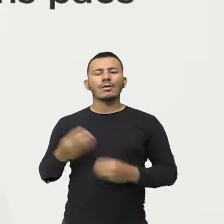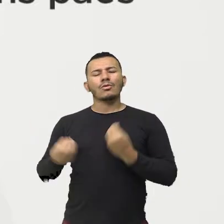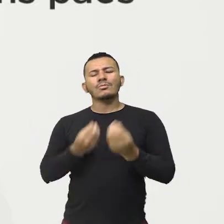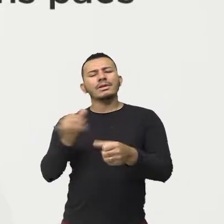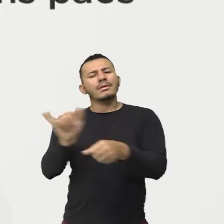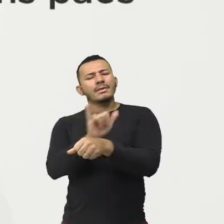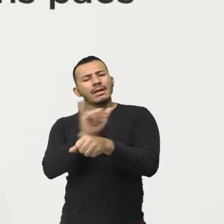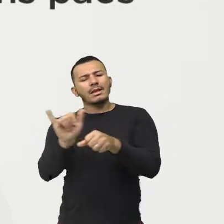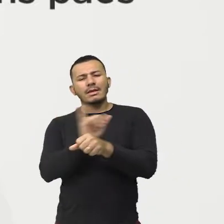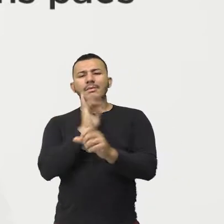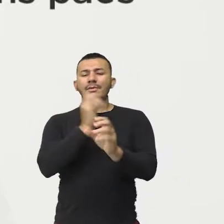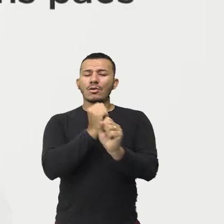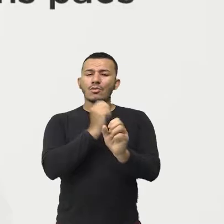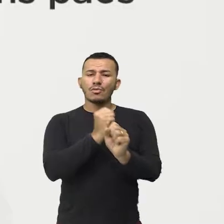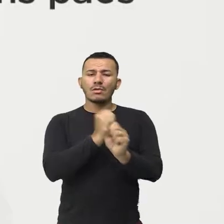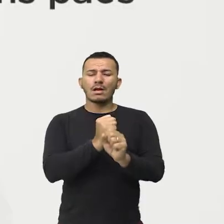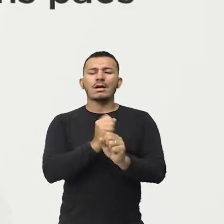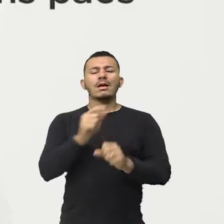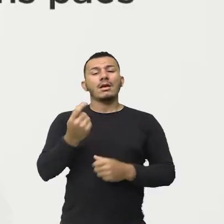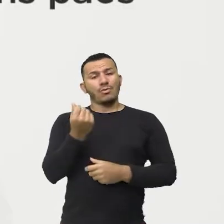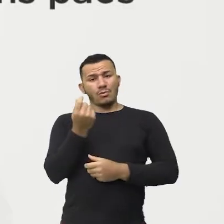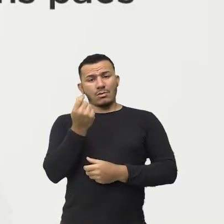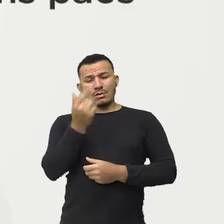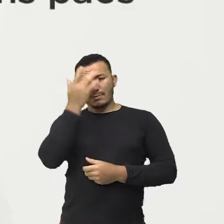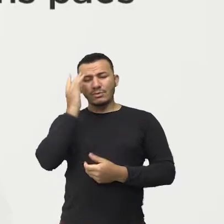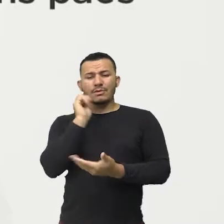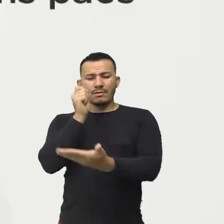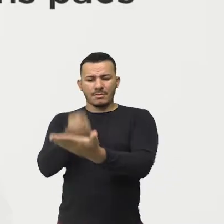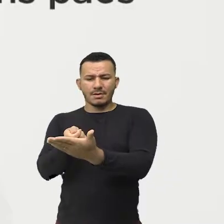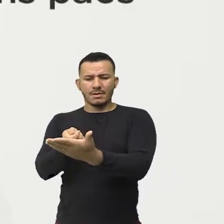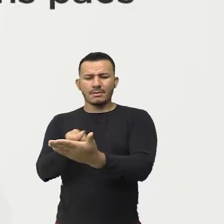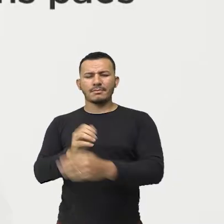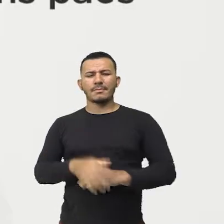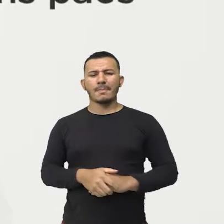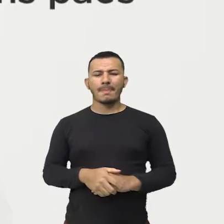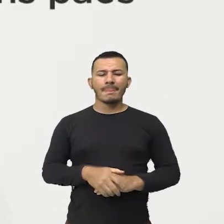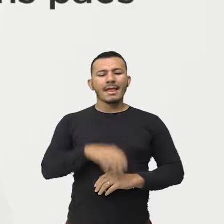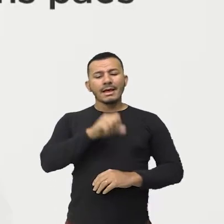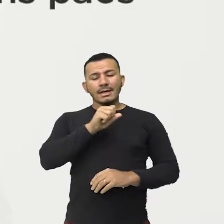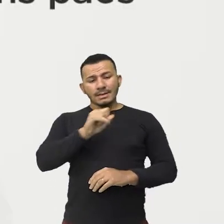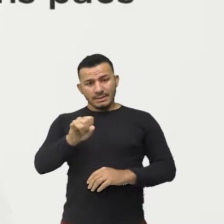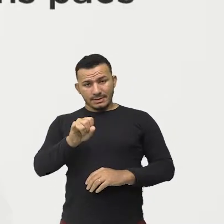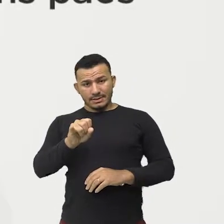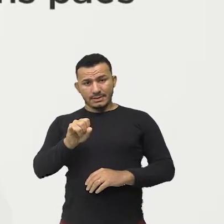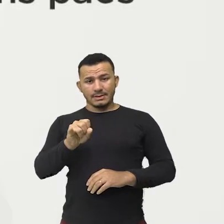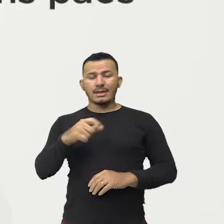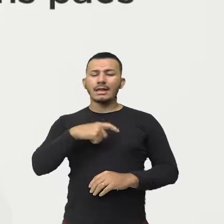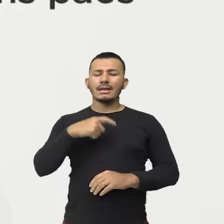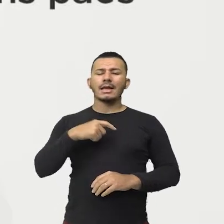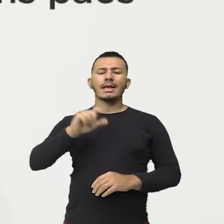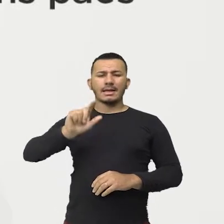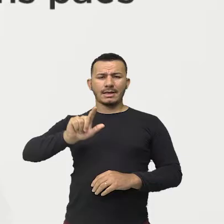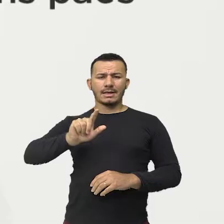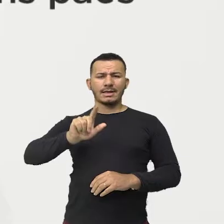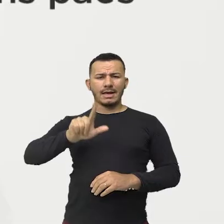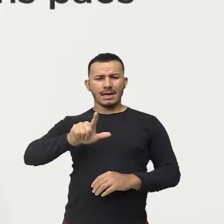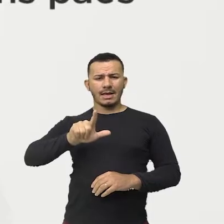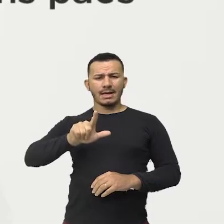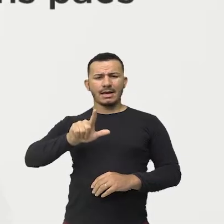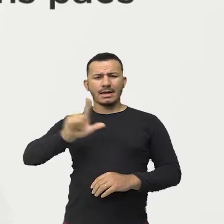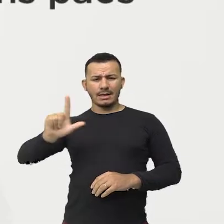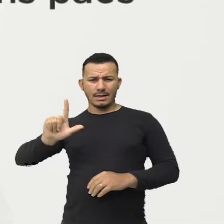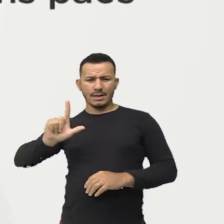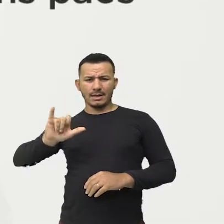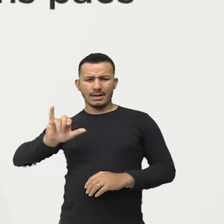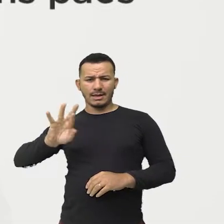calcular o valor que o cliente irá pagar? Agora, olha só, se ele levar litros de